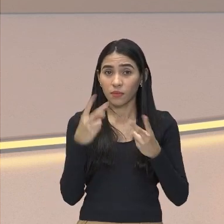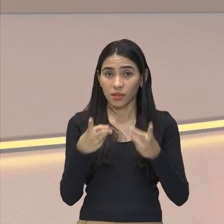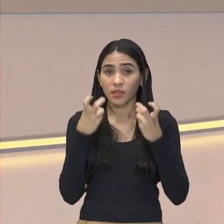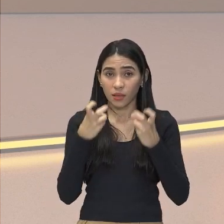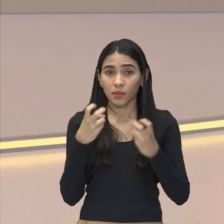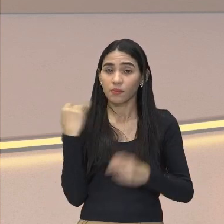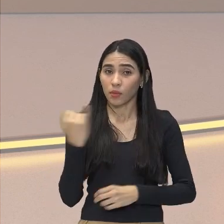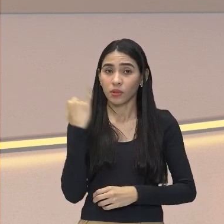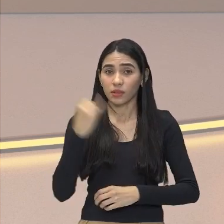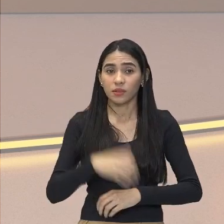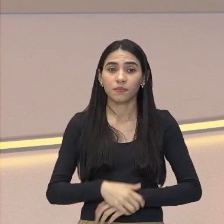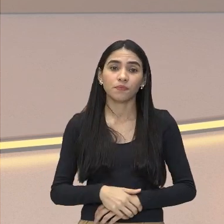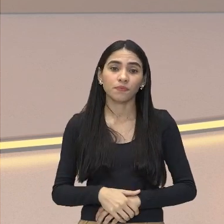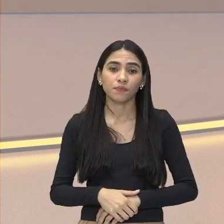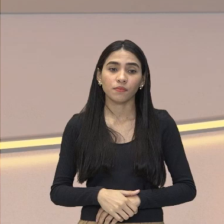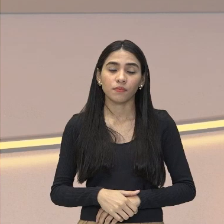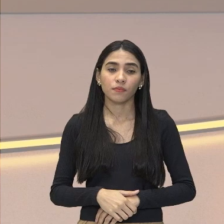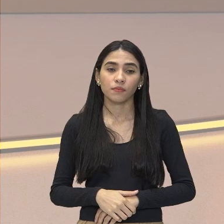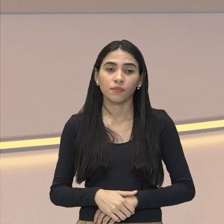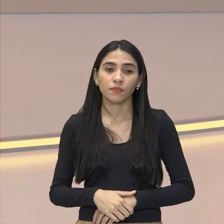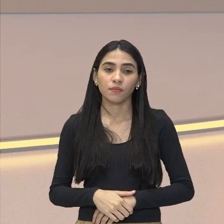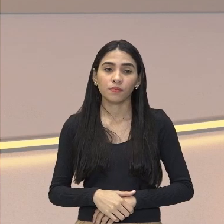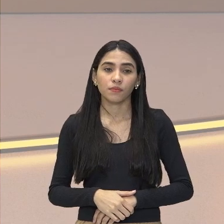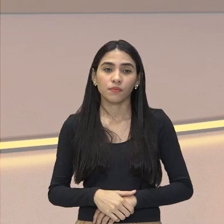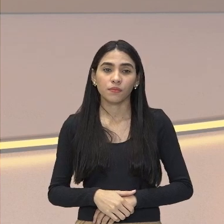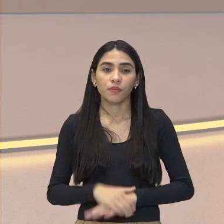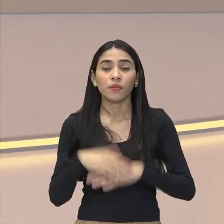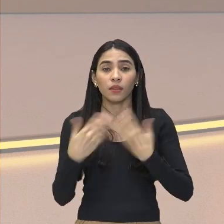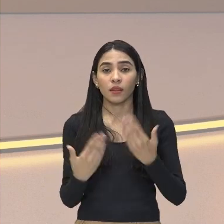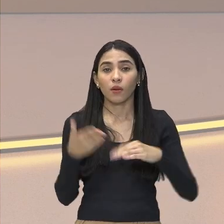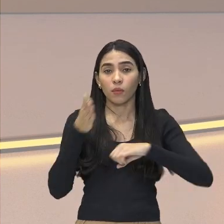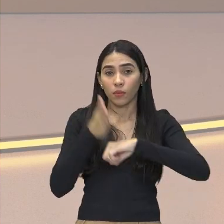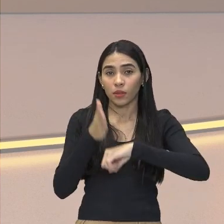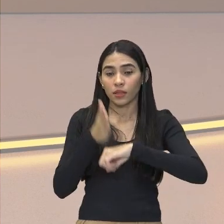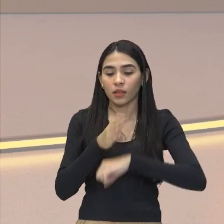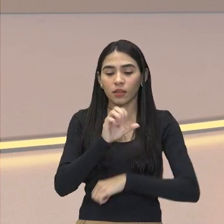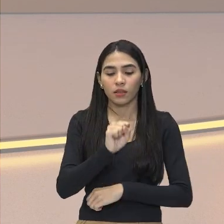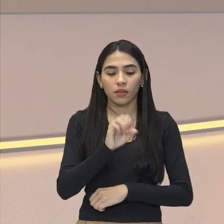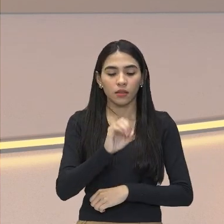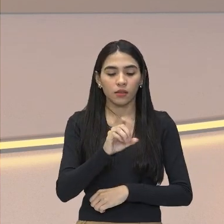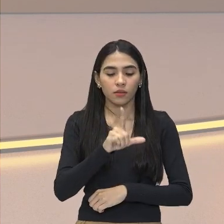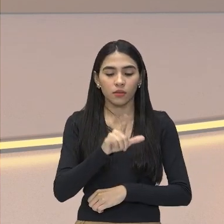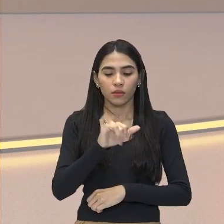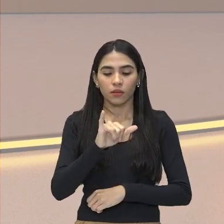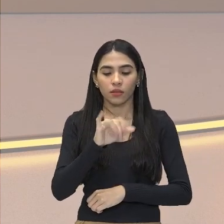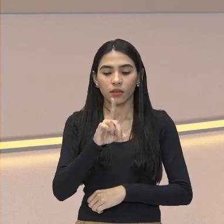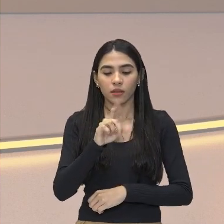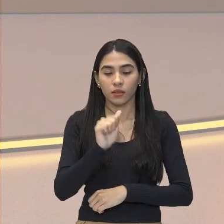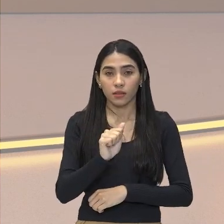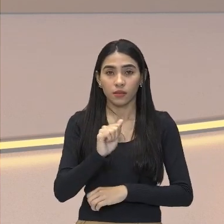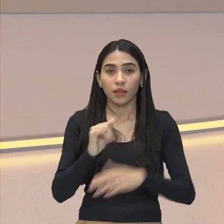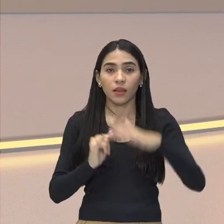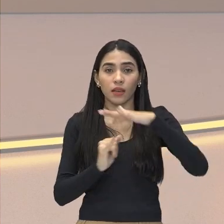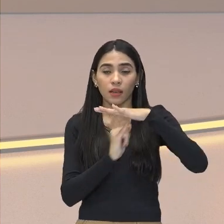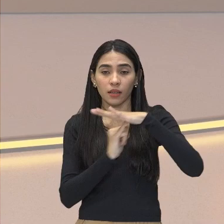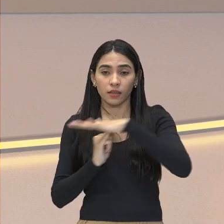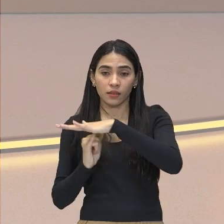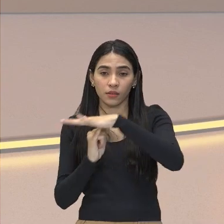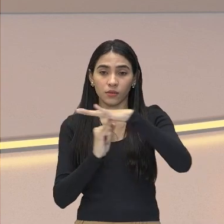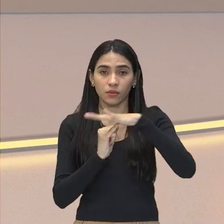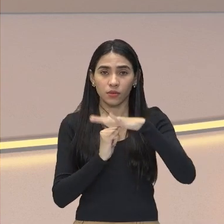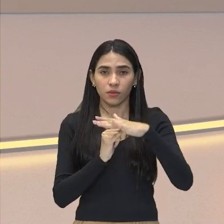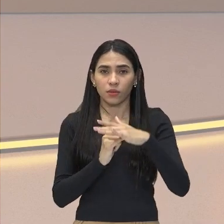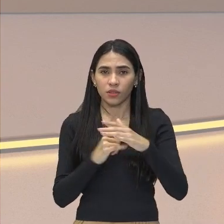importância disso daí? Então, nessa modernidade sólida aí, olha só, As instituições, elas